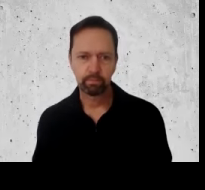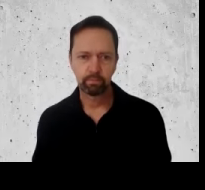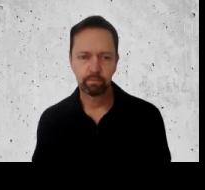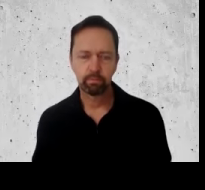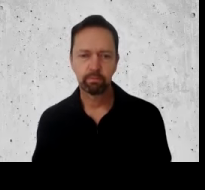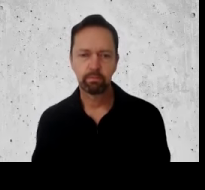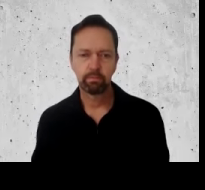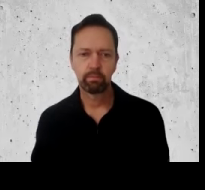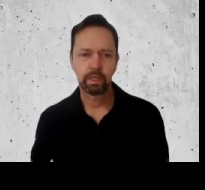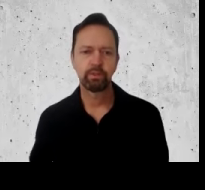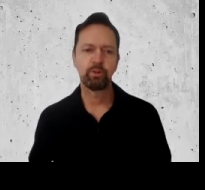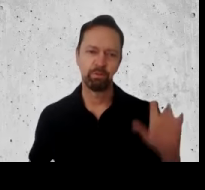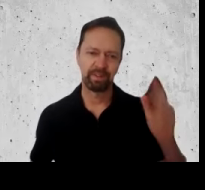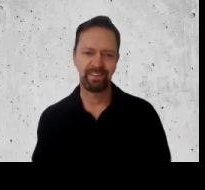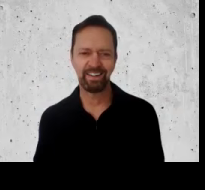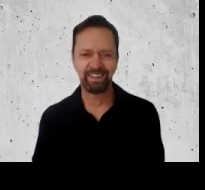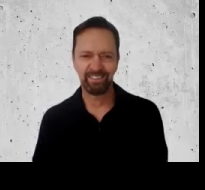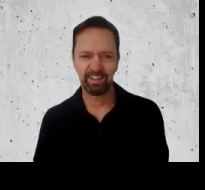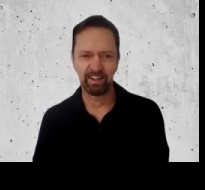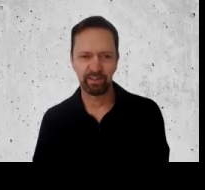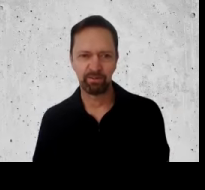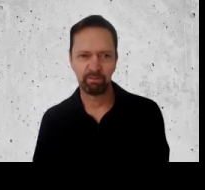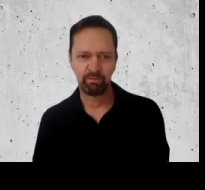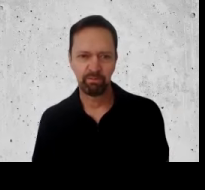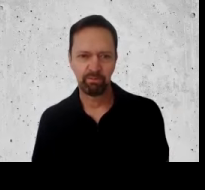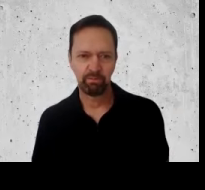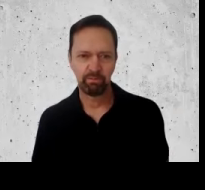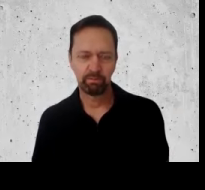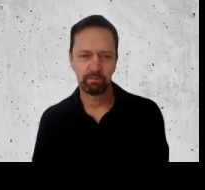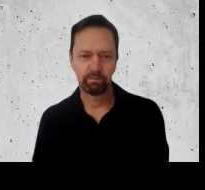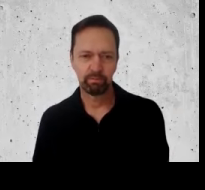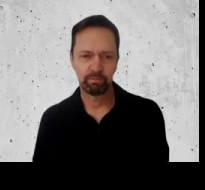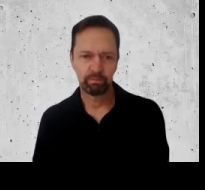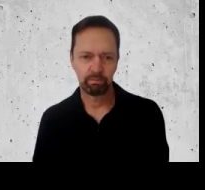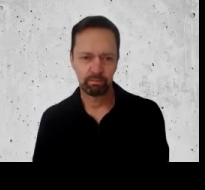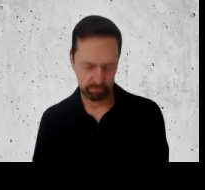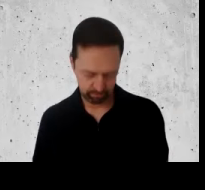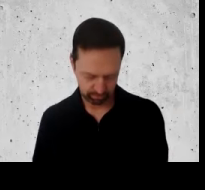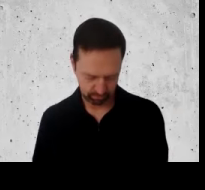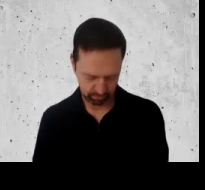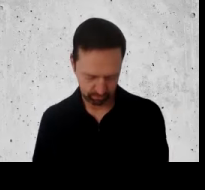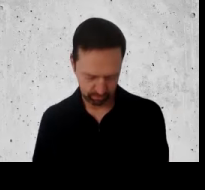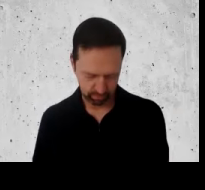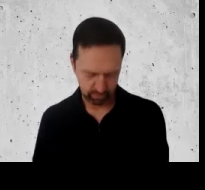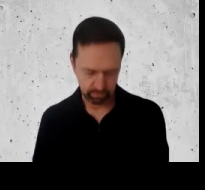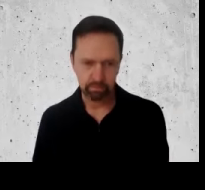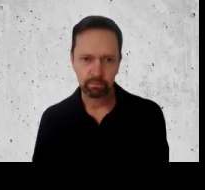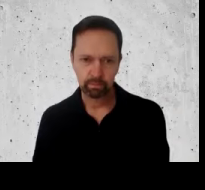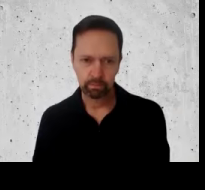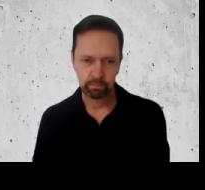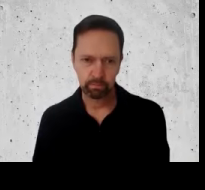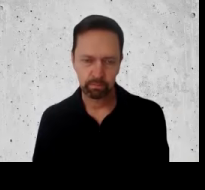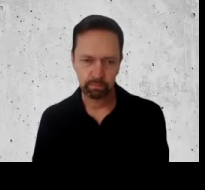Bem, meu nome é Adriele. Eu Estou. sou economista de formação pela Universidade Estadual de Santa